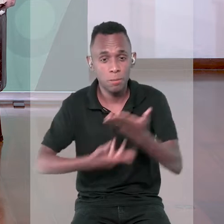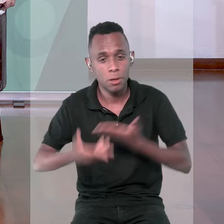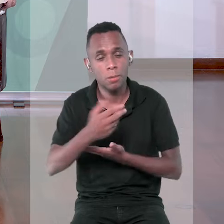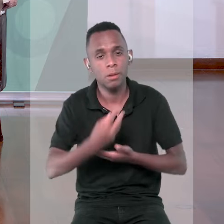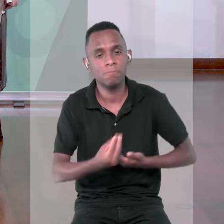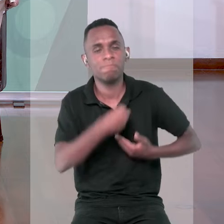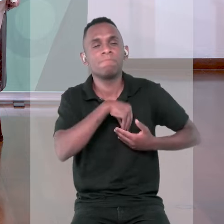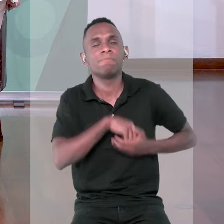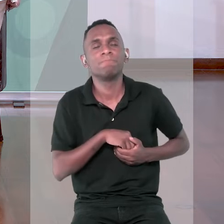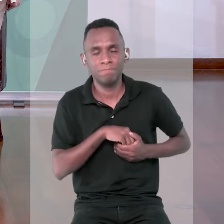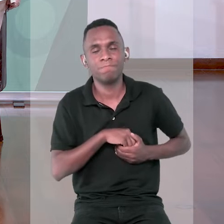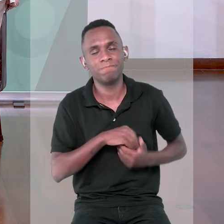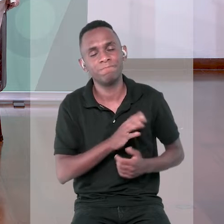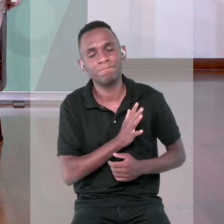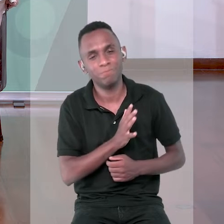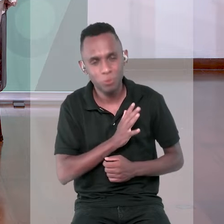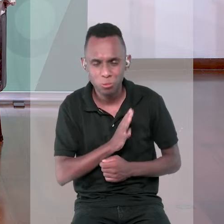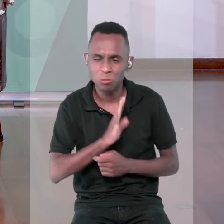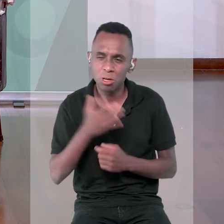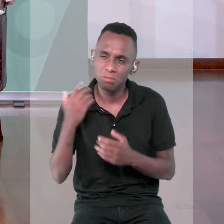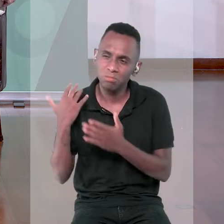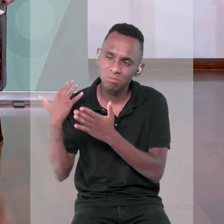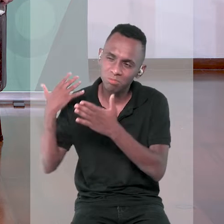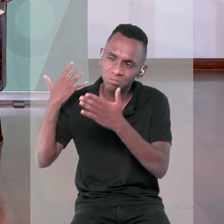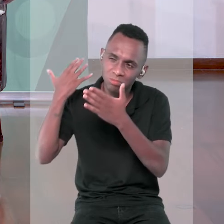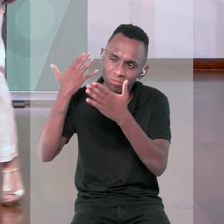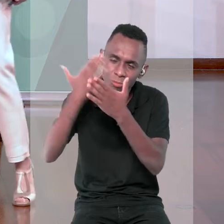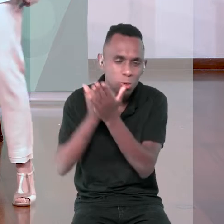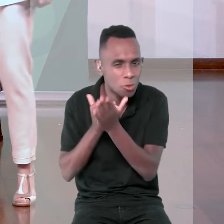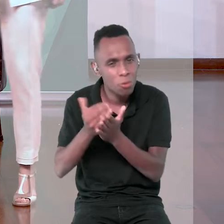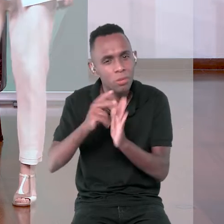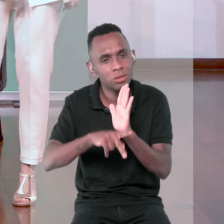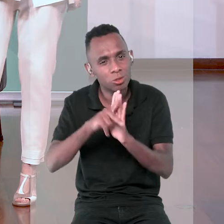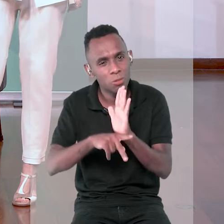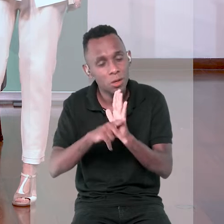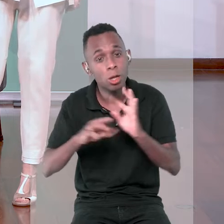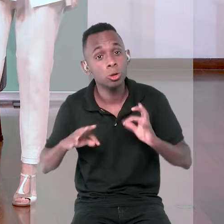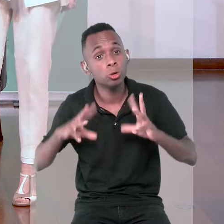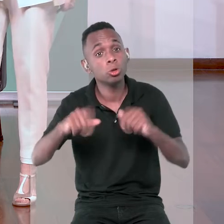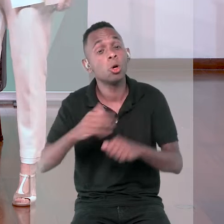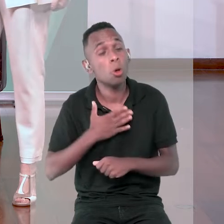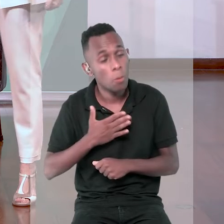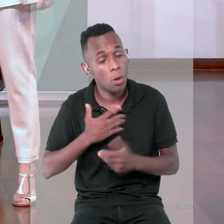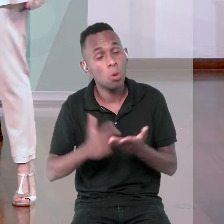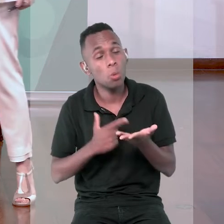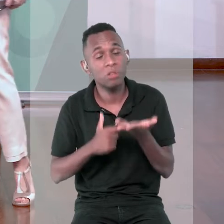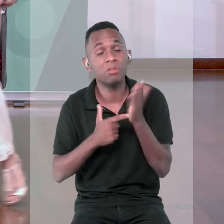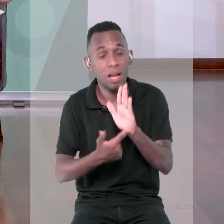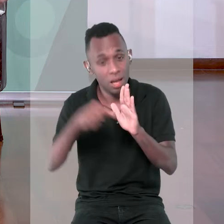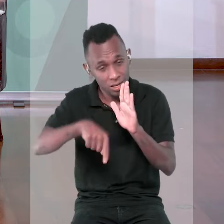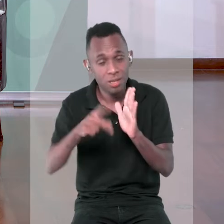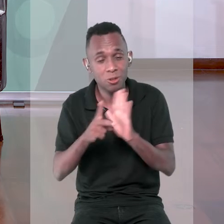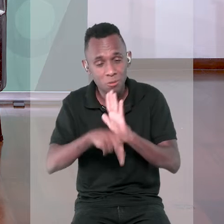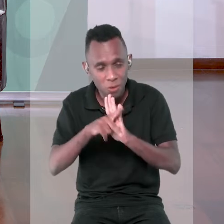mora no meu coração. Acompanho desde os primeiros passos do projeto, lancei todos os meus livros pelo Sempre um Papo, então